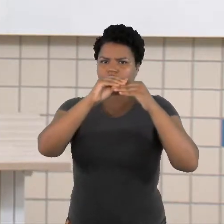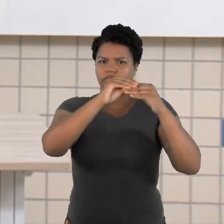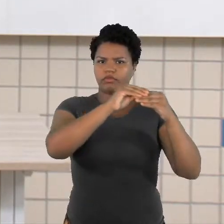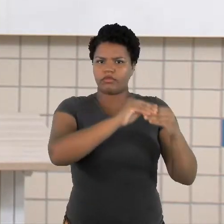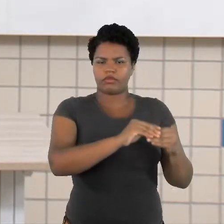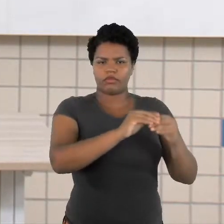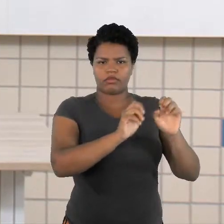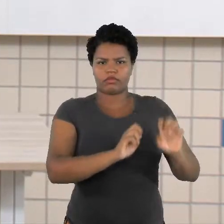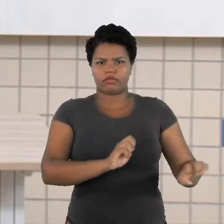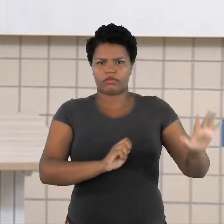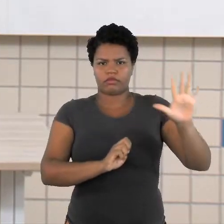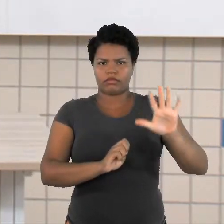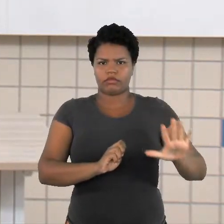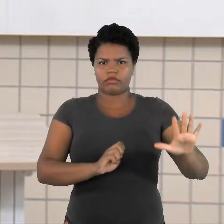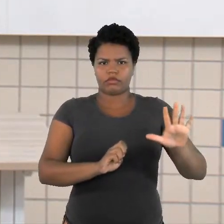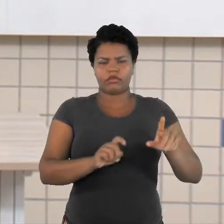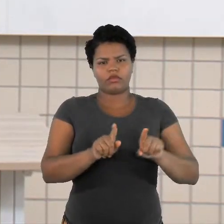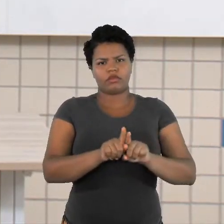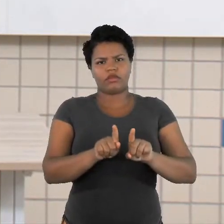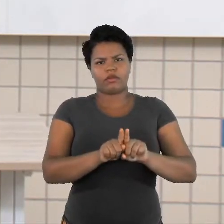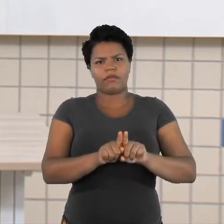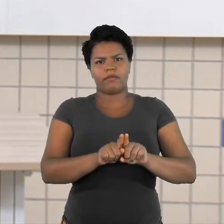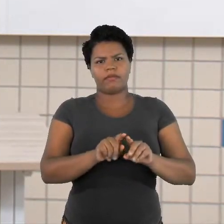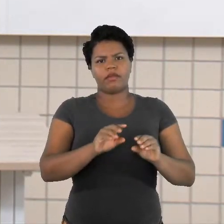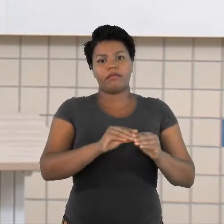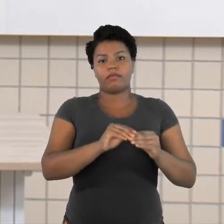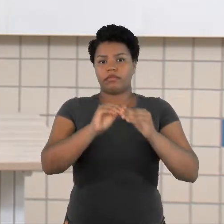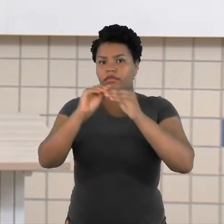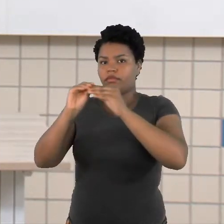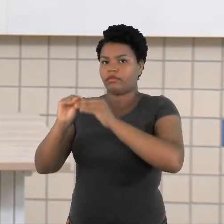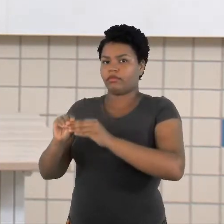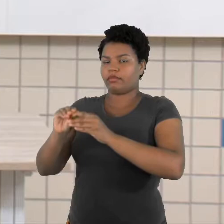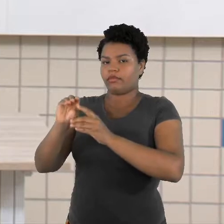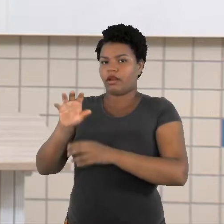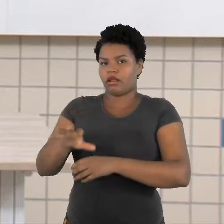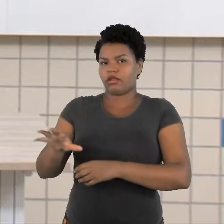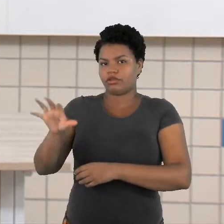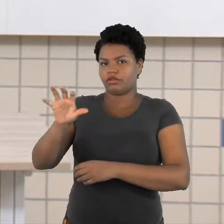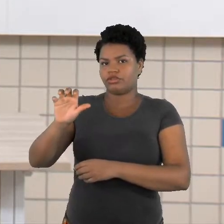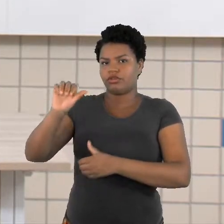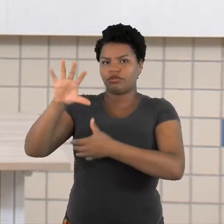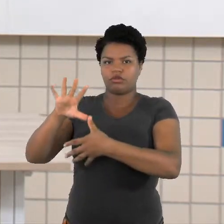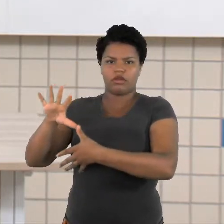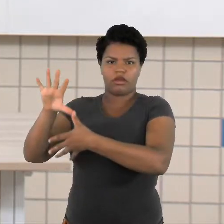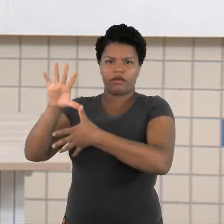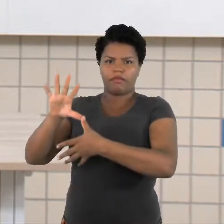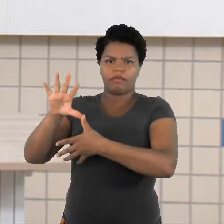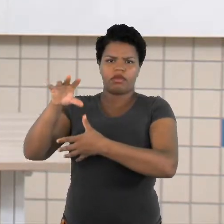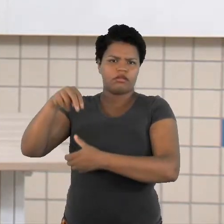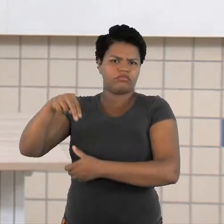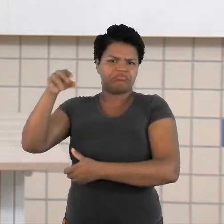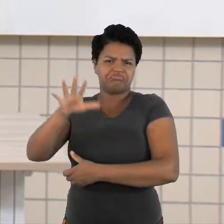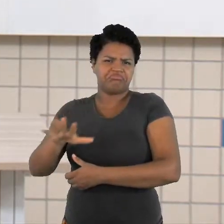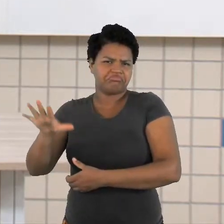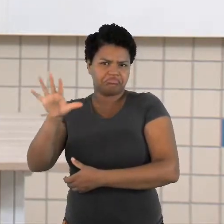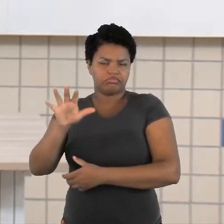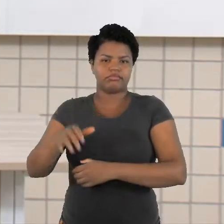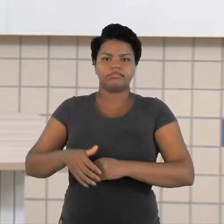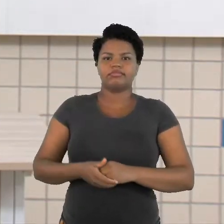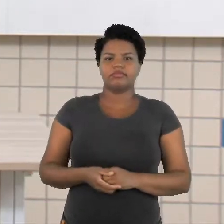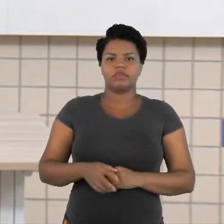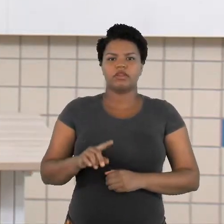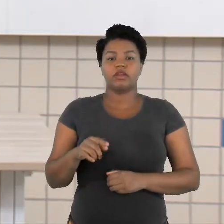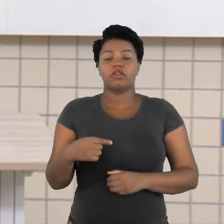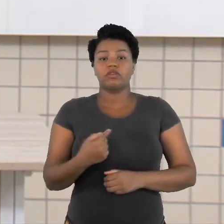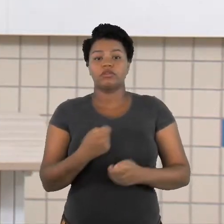e também para a região da América, das Américas, em especial da América do Norte, mas enfim. O que nós temos que observar é o